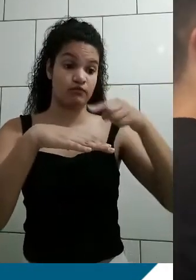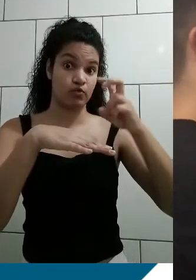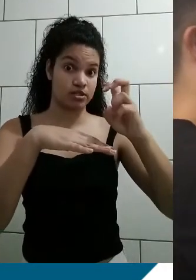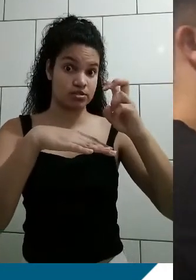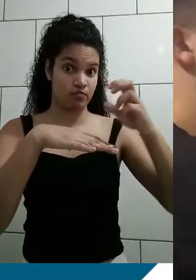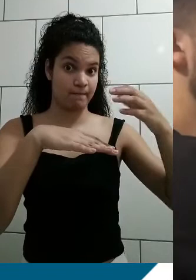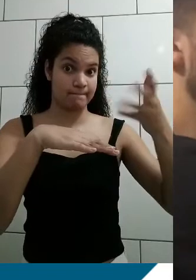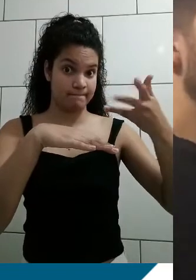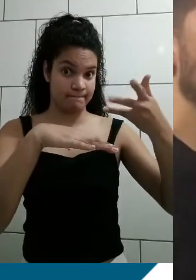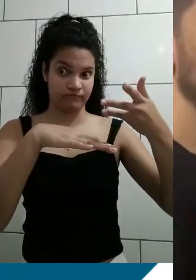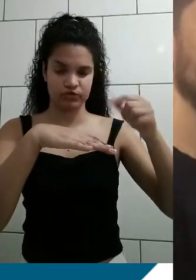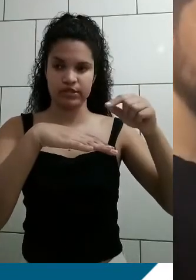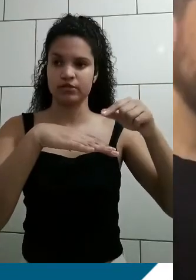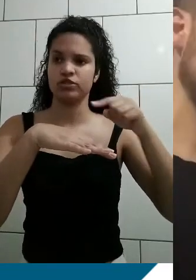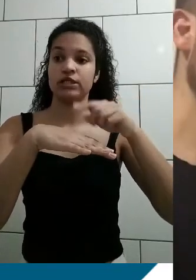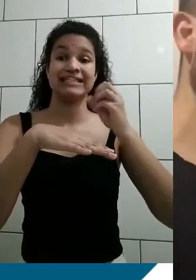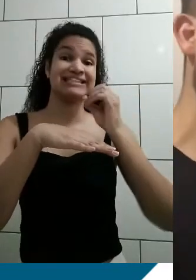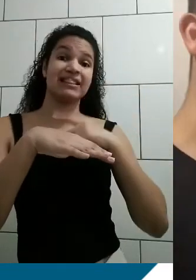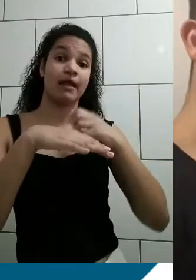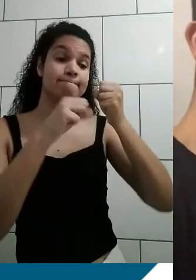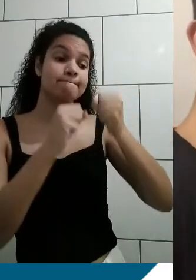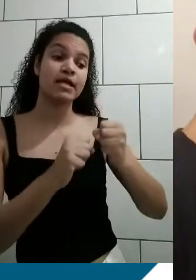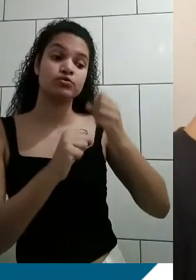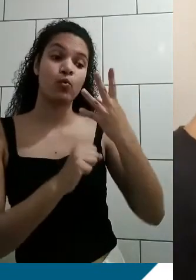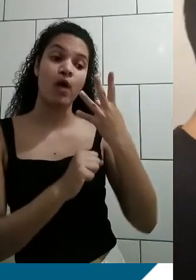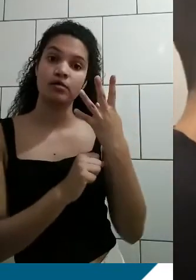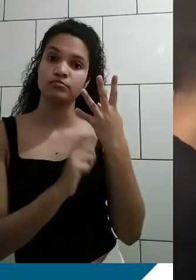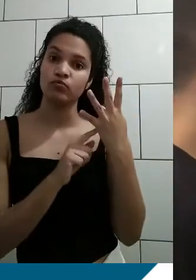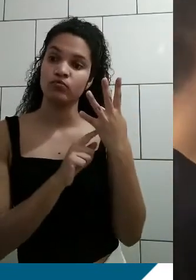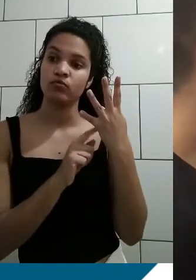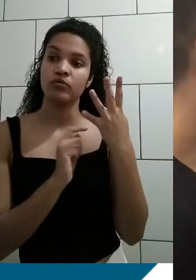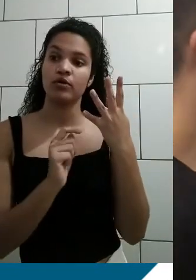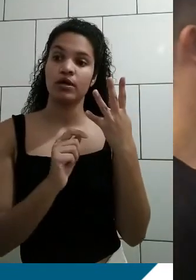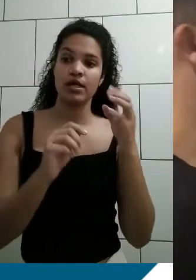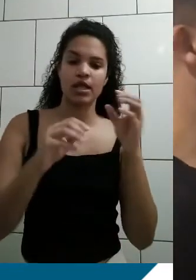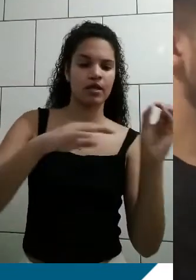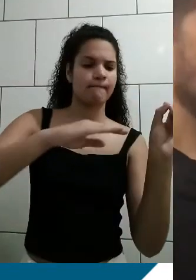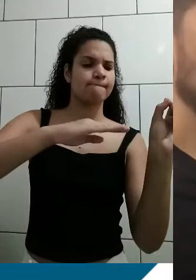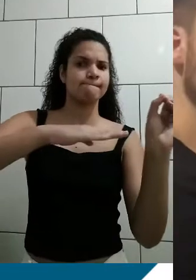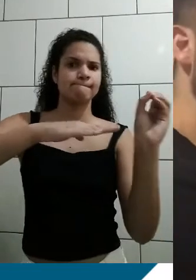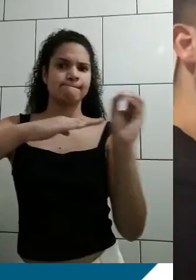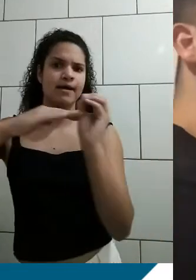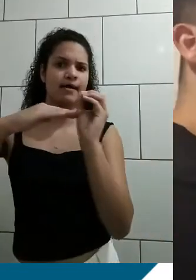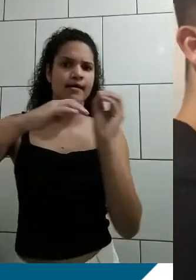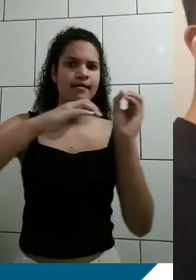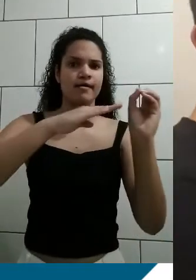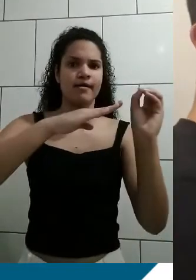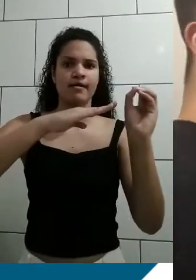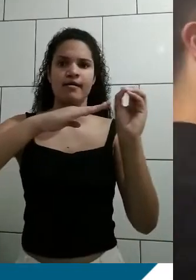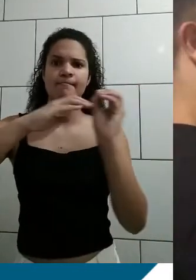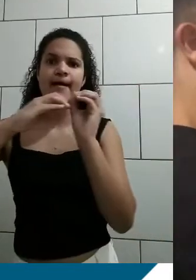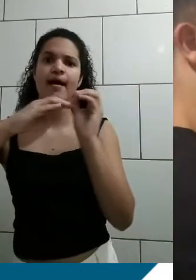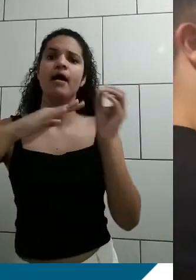massa e ele se choca com essa mola, né? Ele quer saber a máxima deformação aí ocorrida, ou seja, quando o corpo choca-se